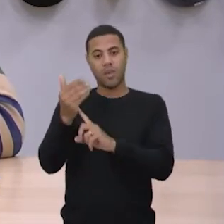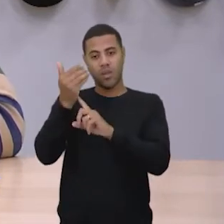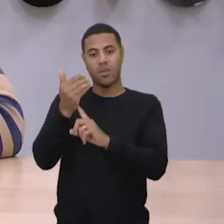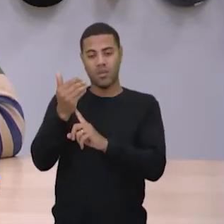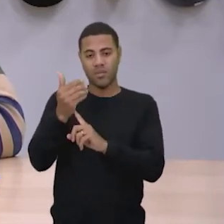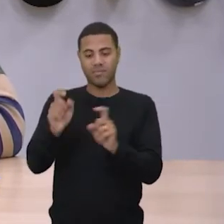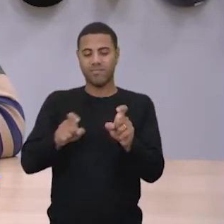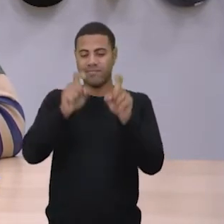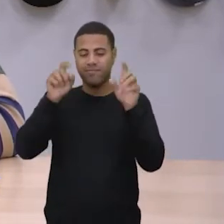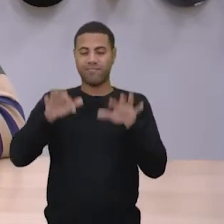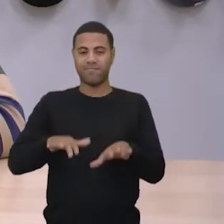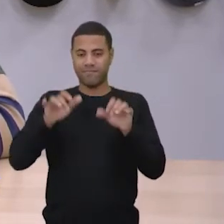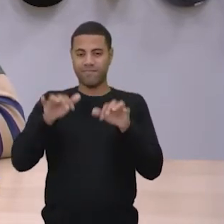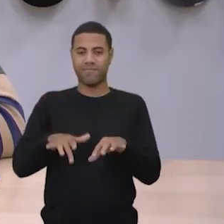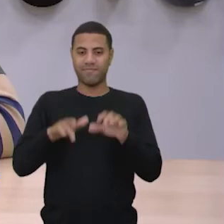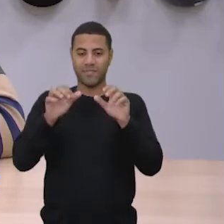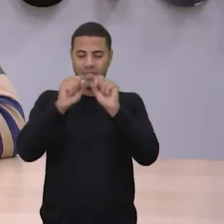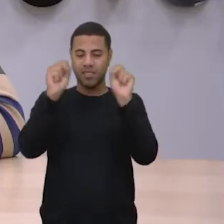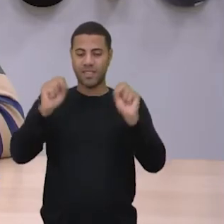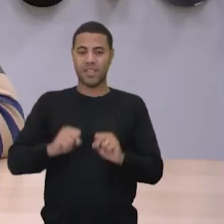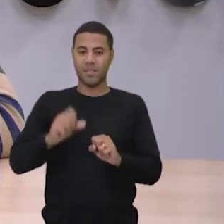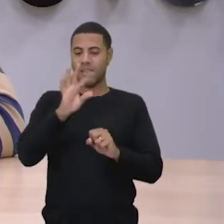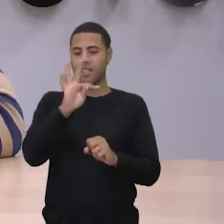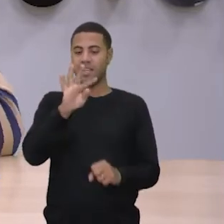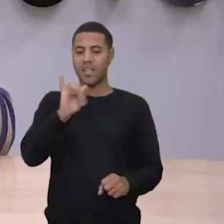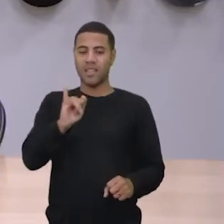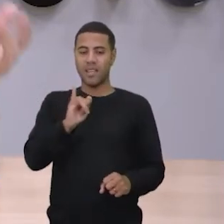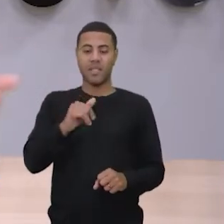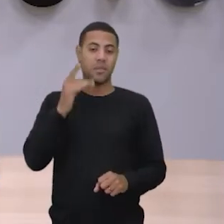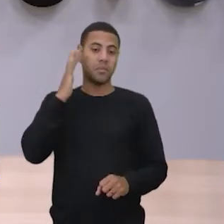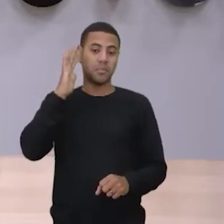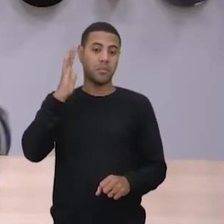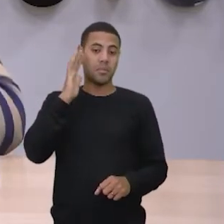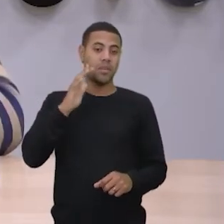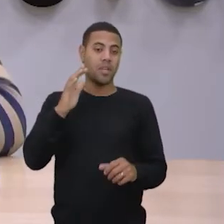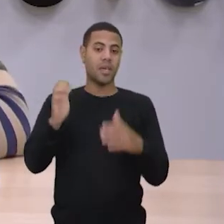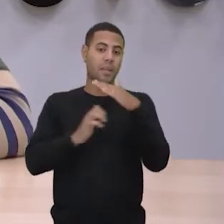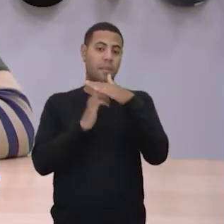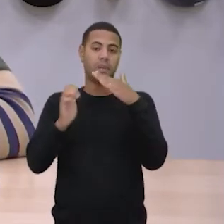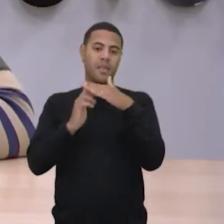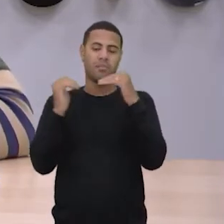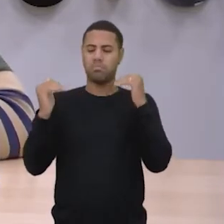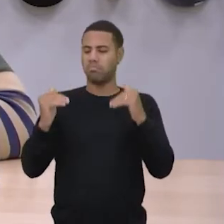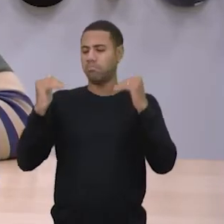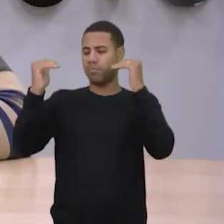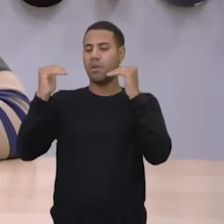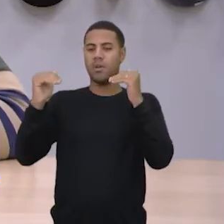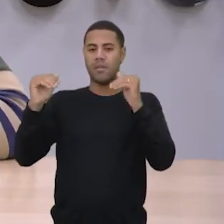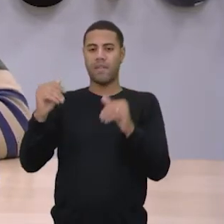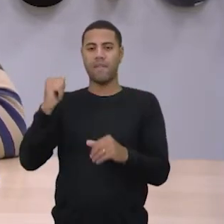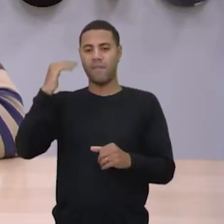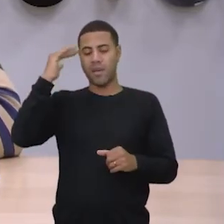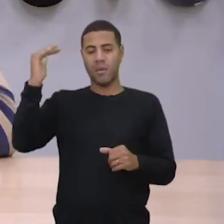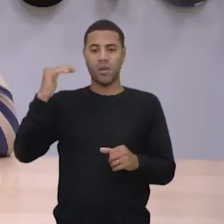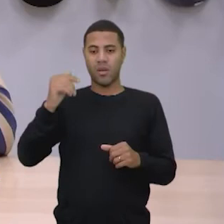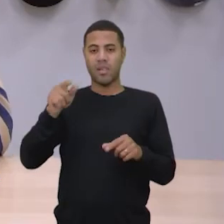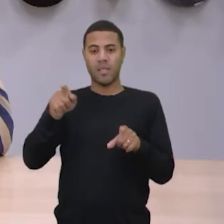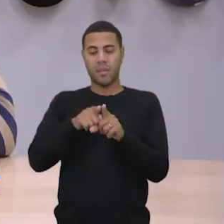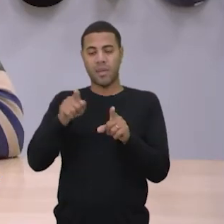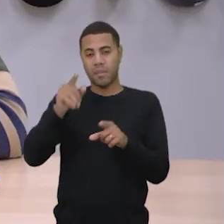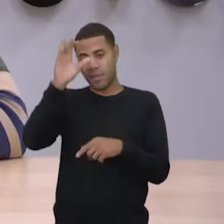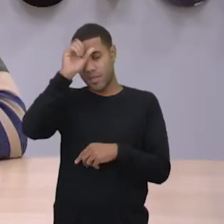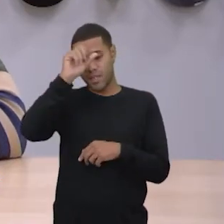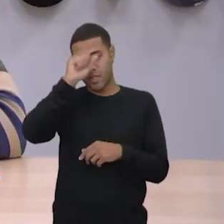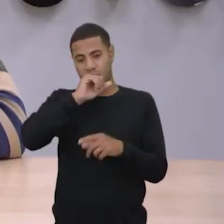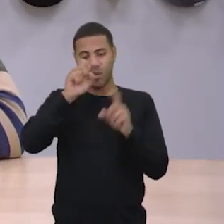só trabalhar, eu não posso falar o nome da empresa, mas uma grande empresa ali de programação de computadores, de softwares, né?